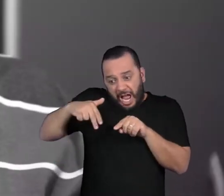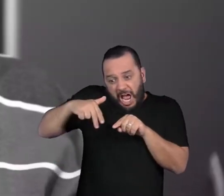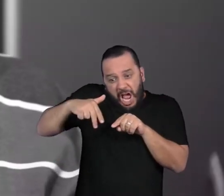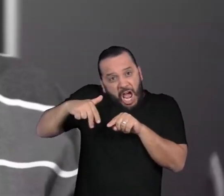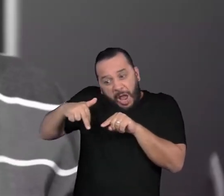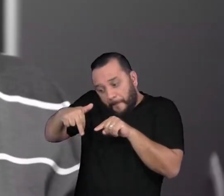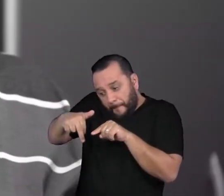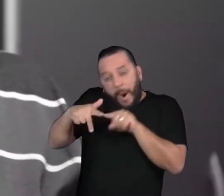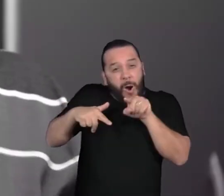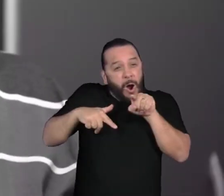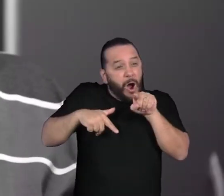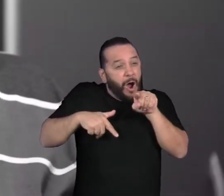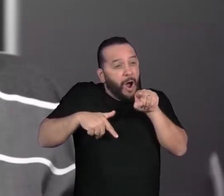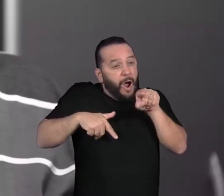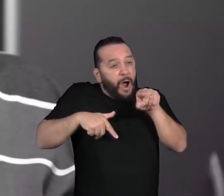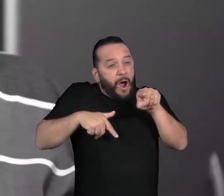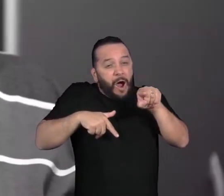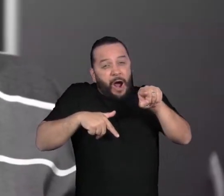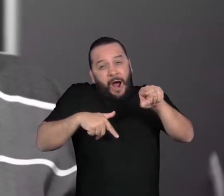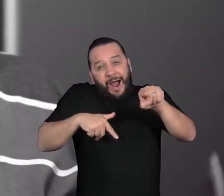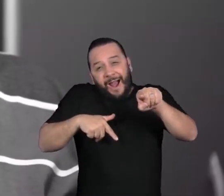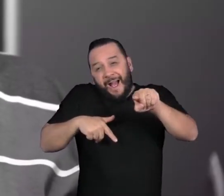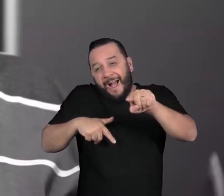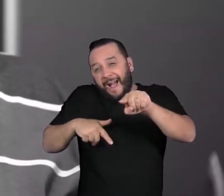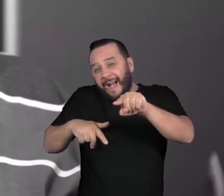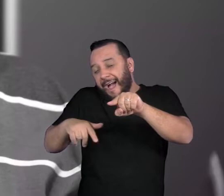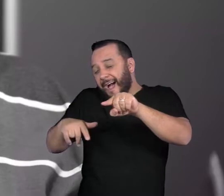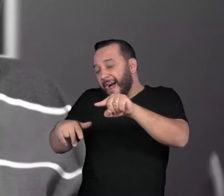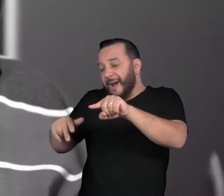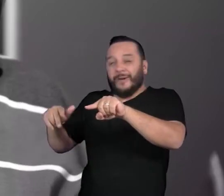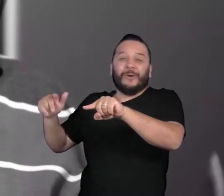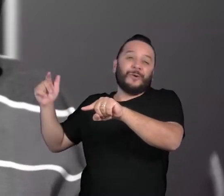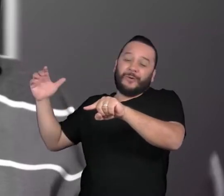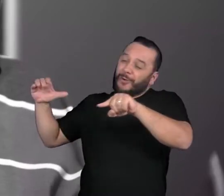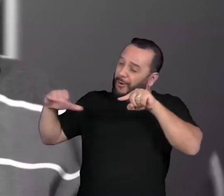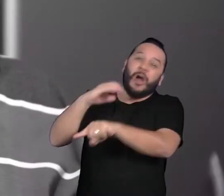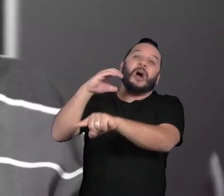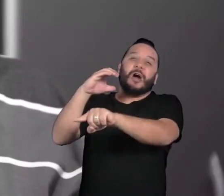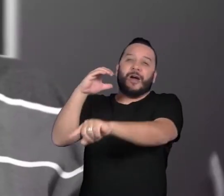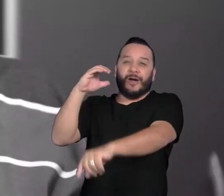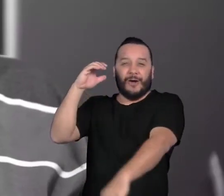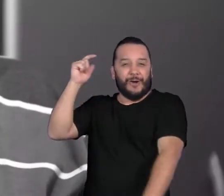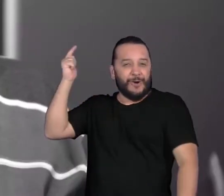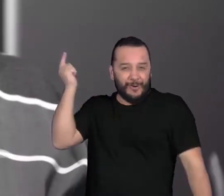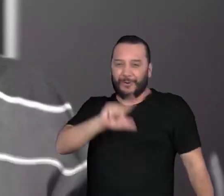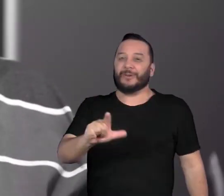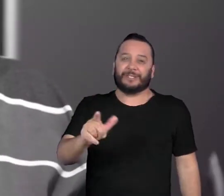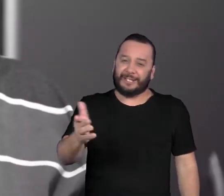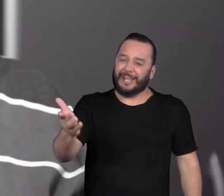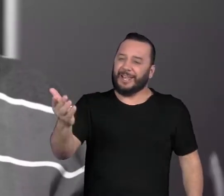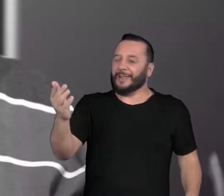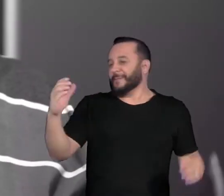bateu colocado. Tá lá dentro.